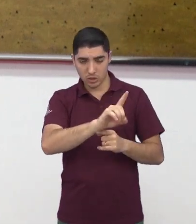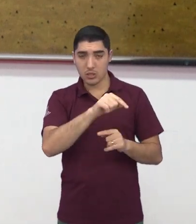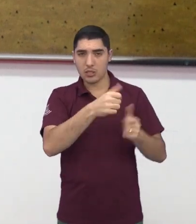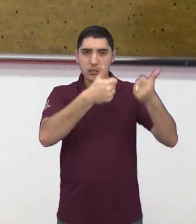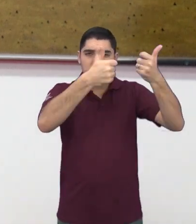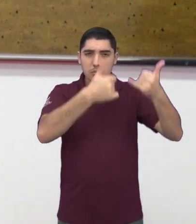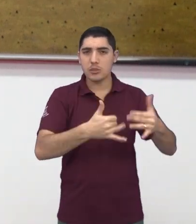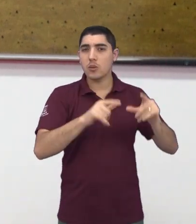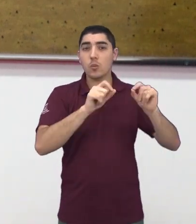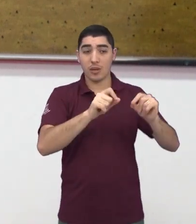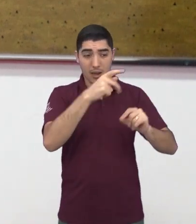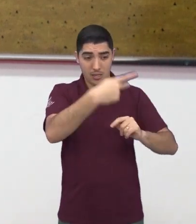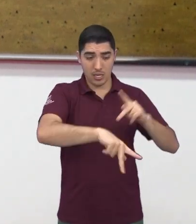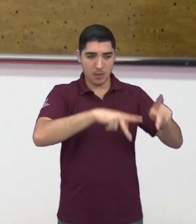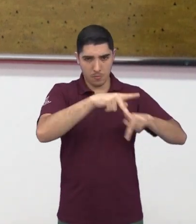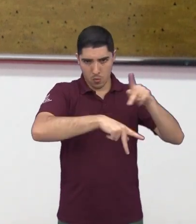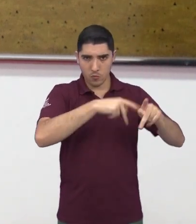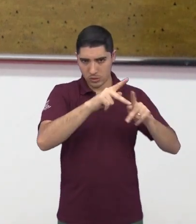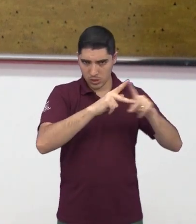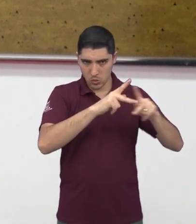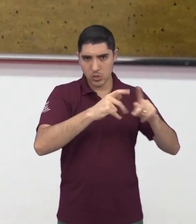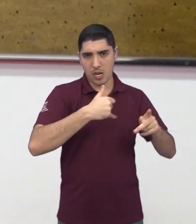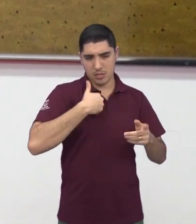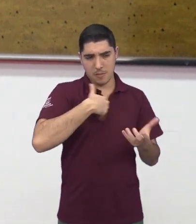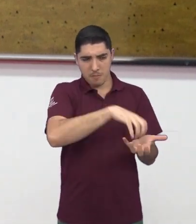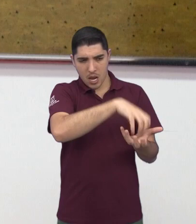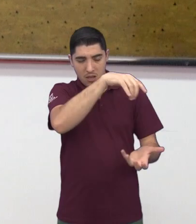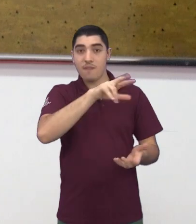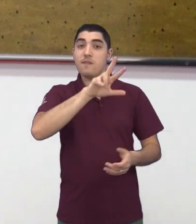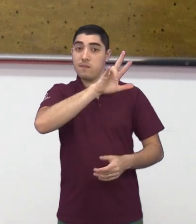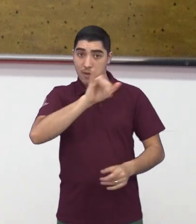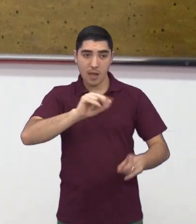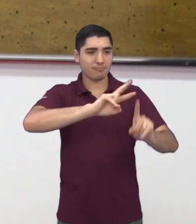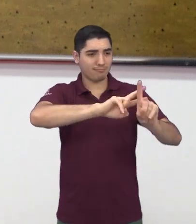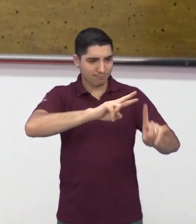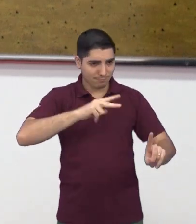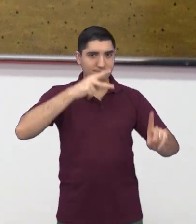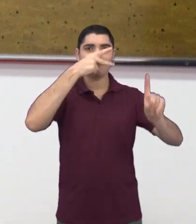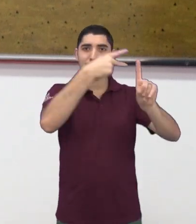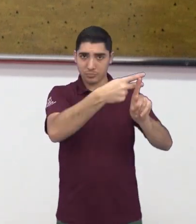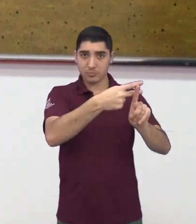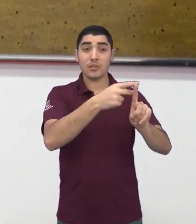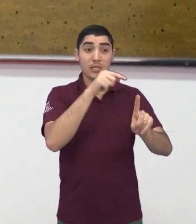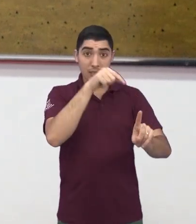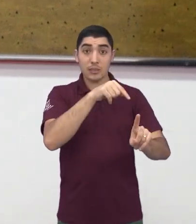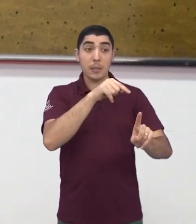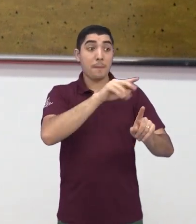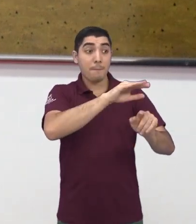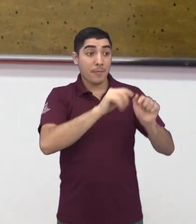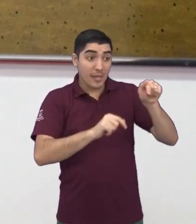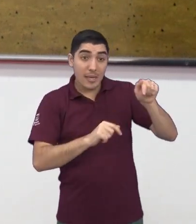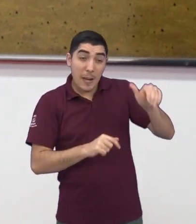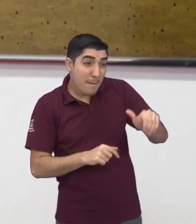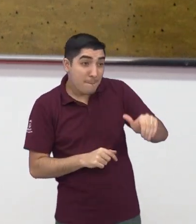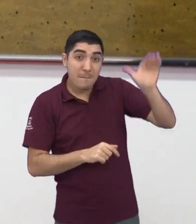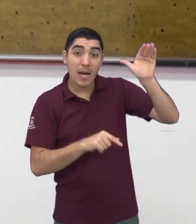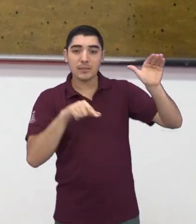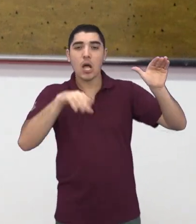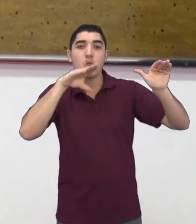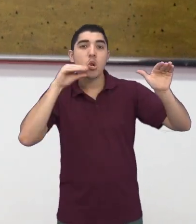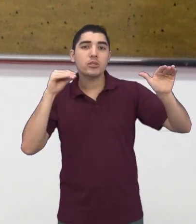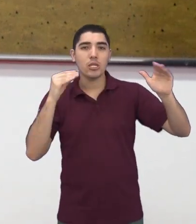população idosa de São José dos Campos, ela deve dobrar e superar o número de adolescentes até o ano